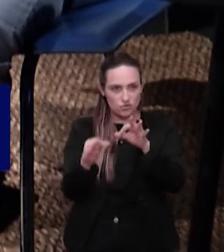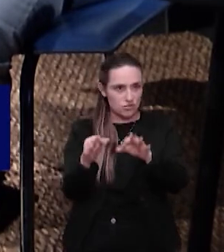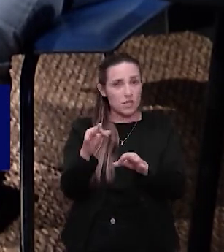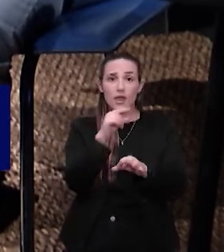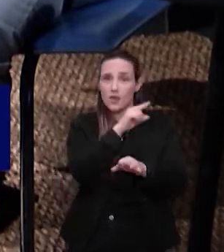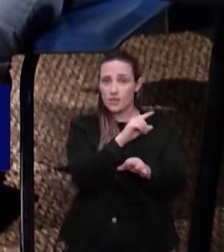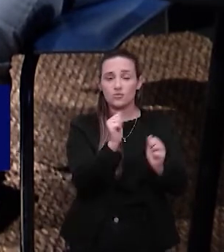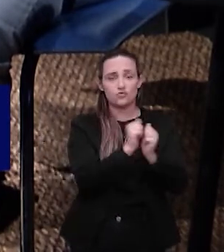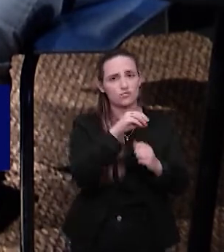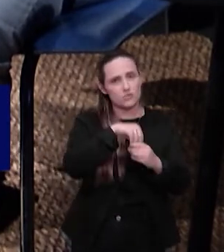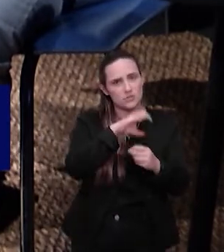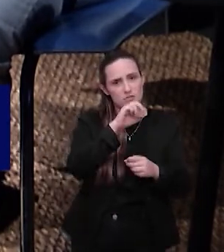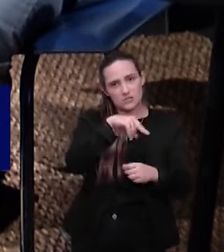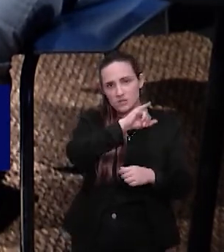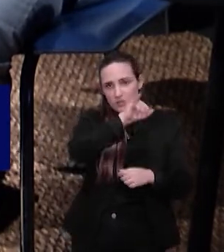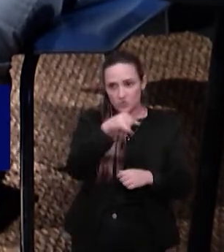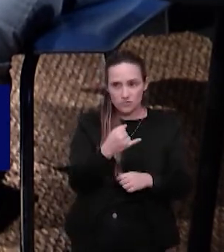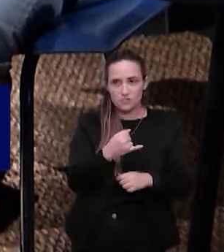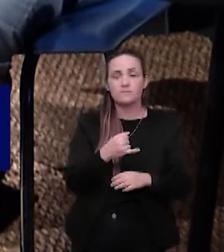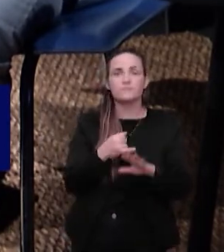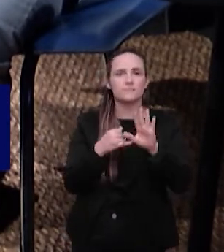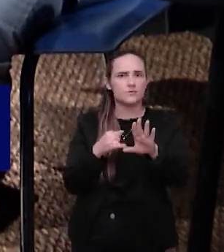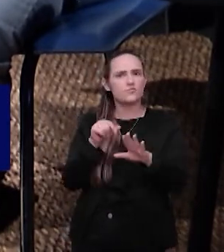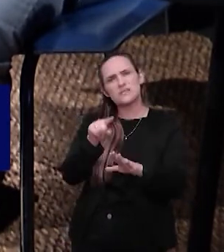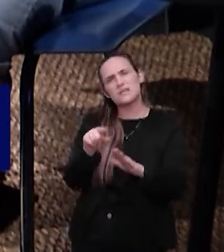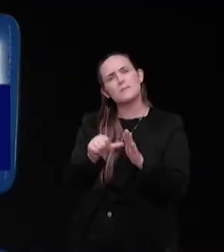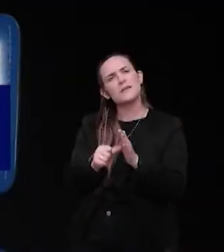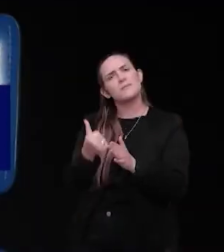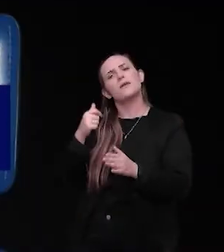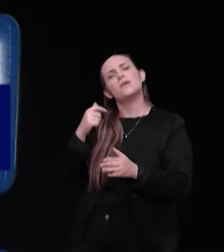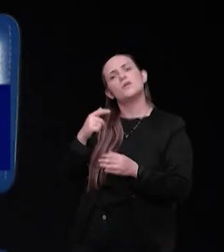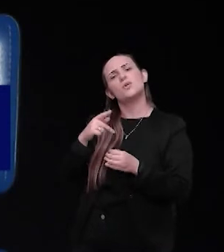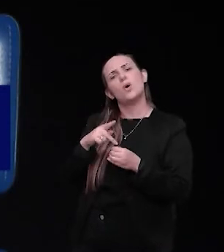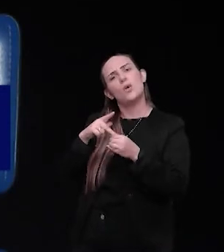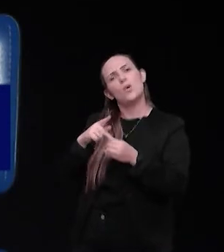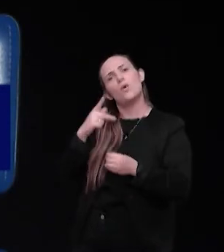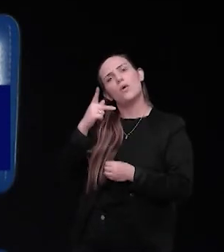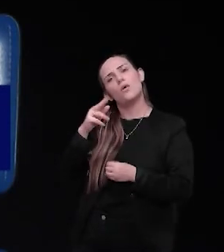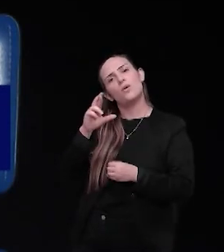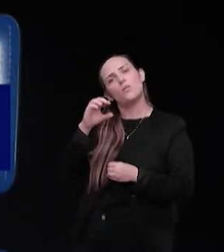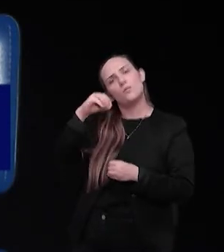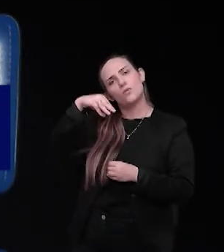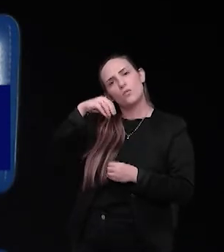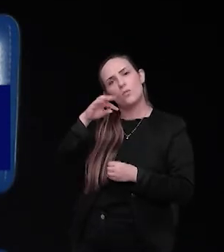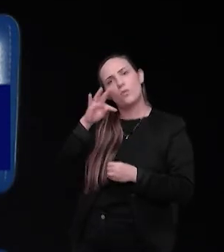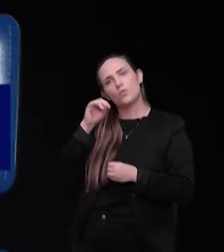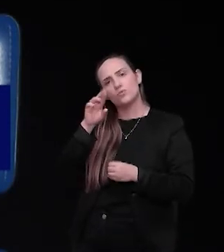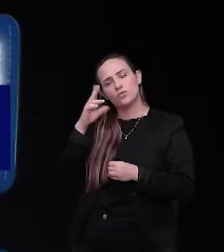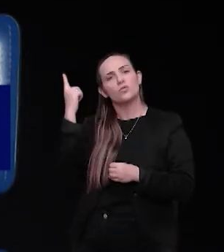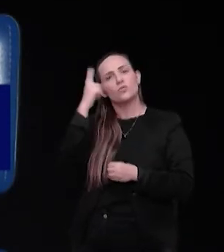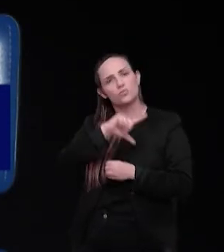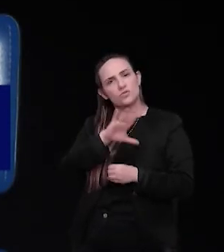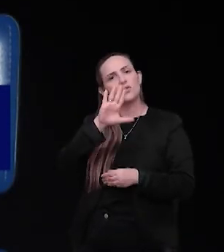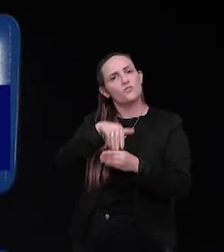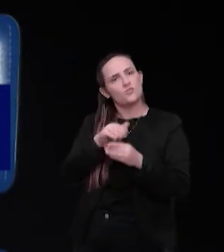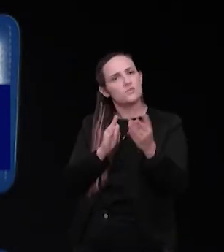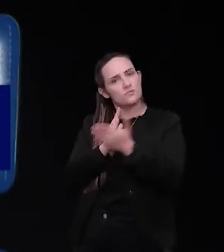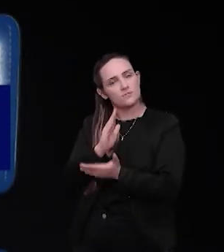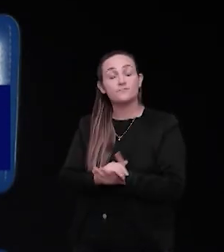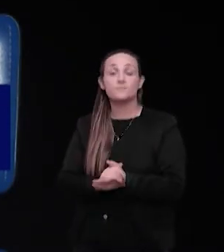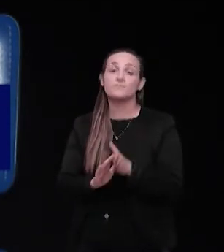só procurador que podia ser. Como é que foi esse processo, essa mudança na legislação? Olha, de fato, é um movimento nacional para tentar